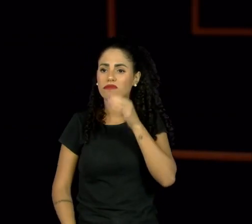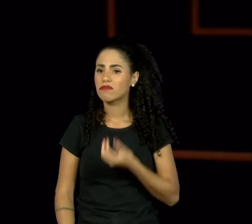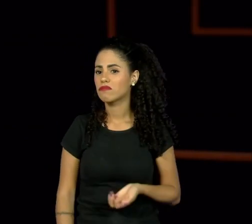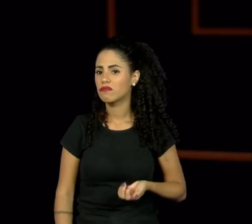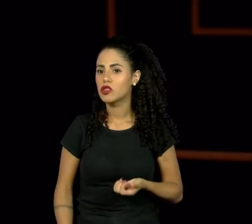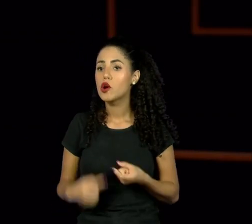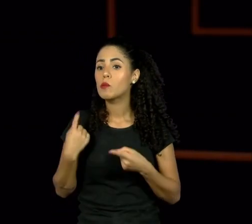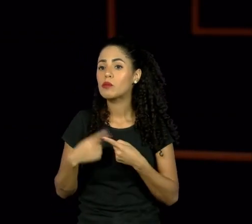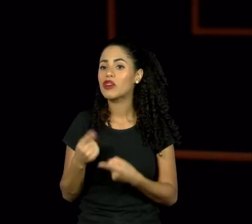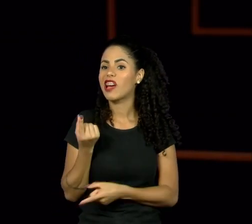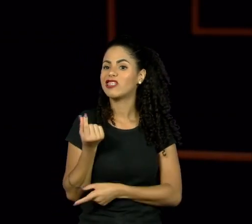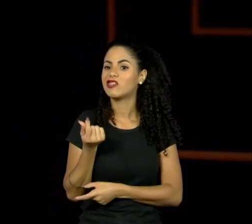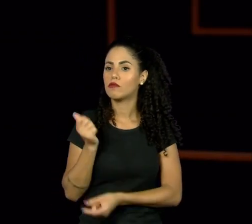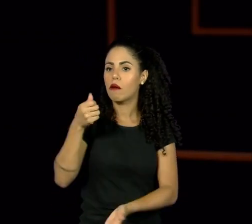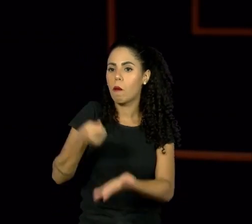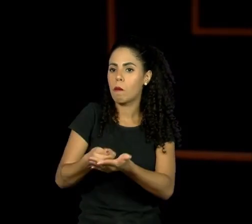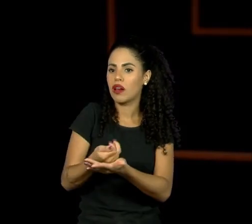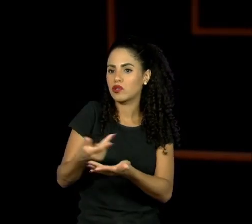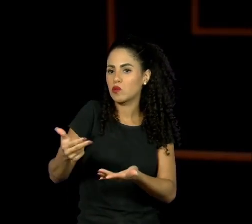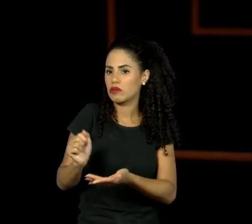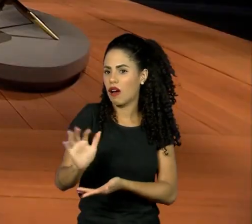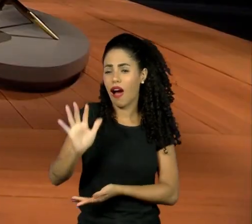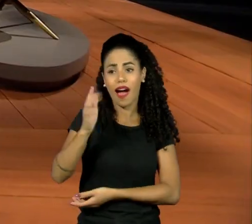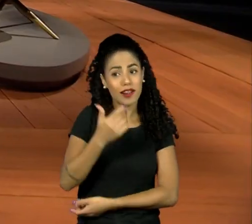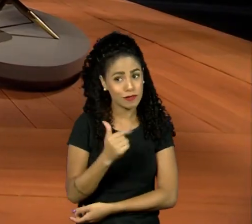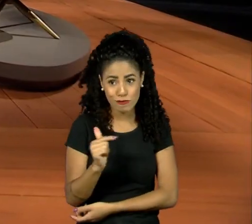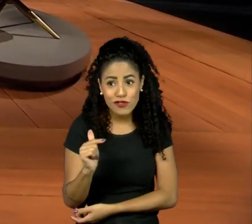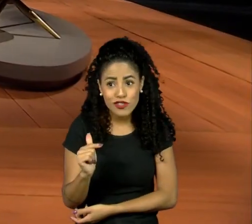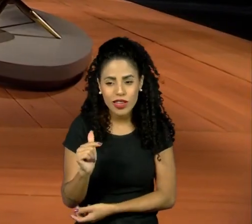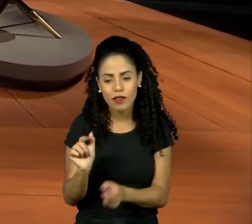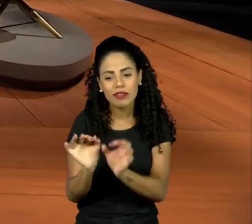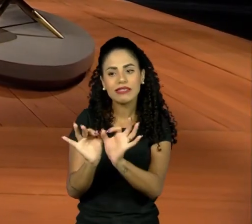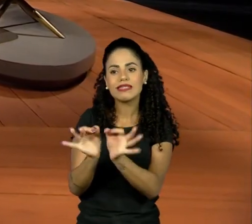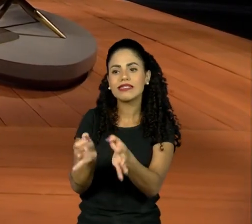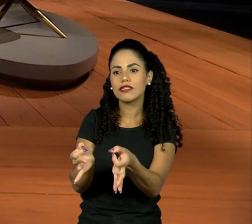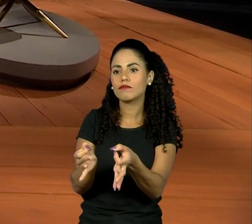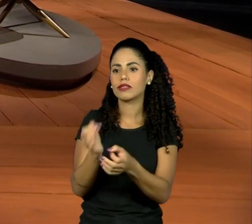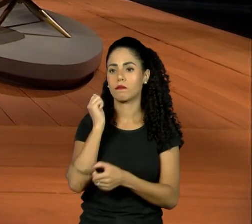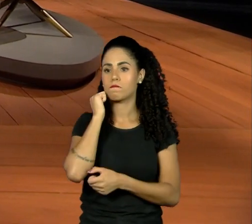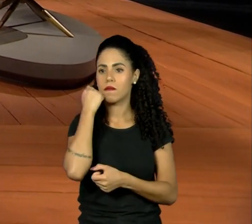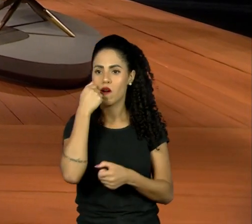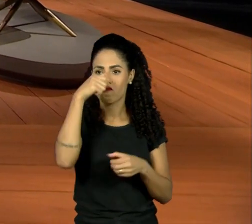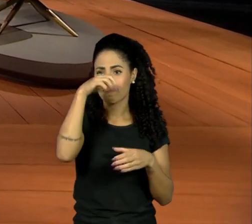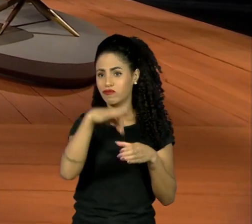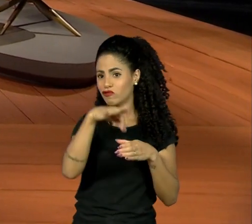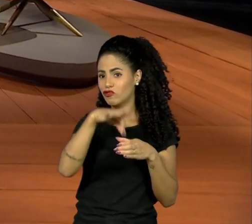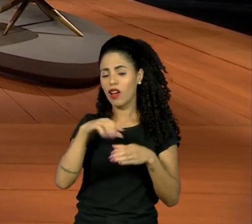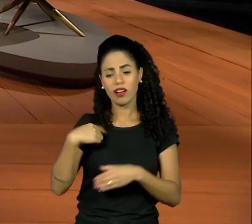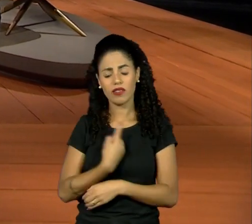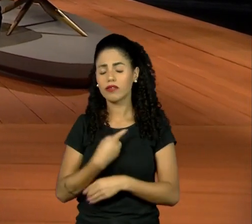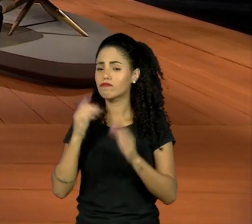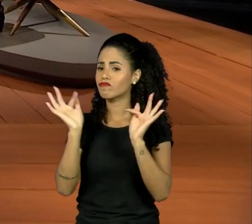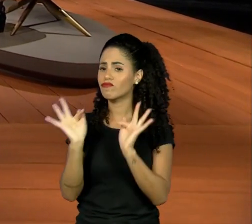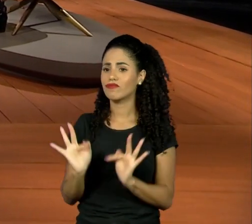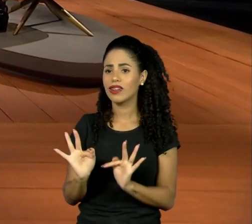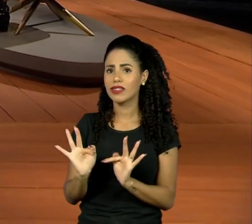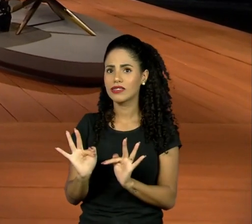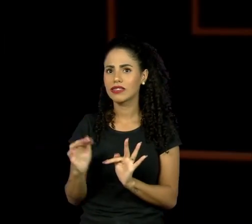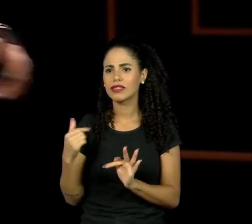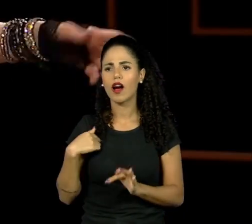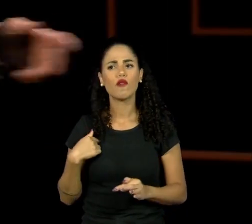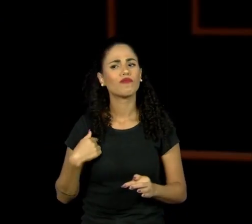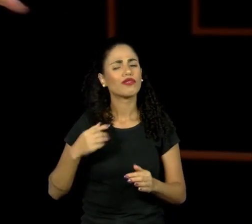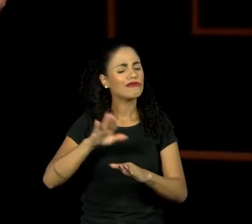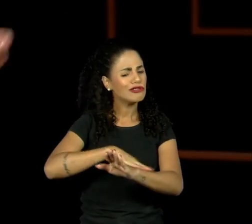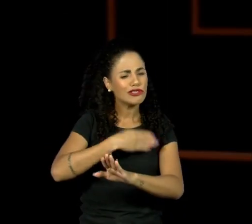vezes. E não queriam pedir para a família, para ninguém, porque a gente queria vencer sozinho. Sim. Entendeu? E a gente era feliz com isso. Que a gente tocava o dia